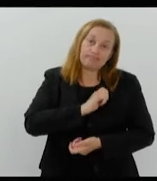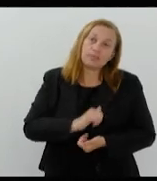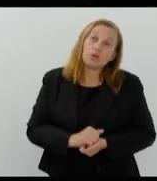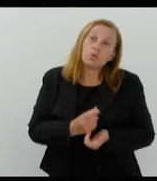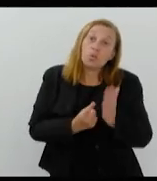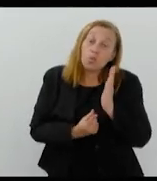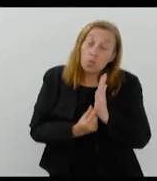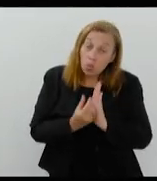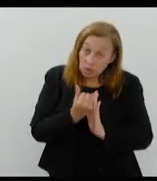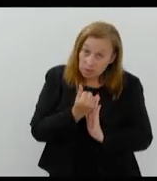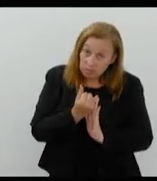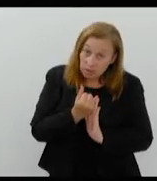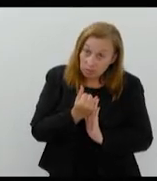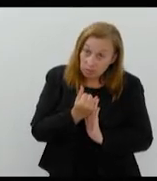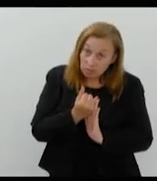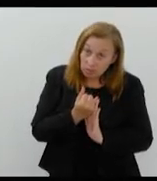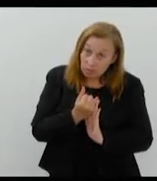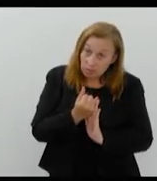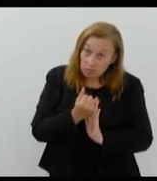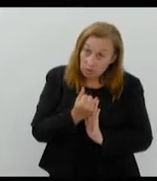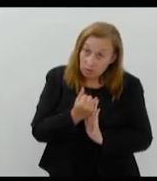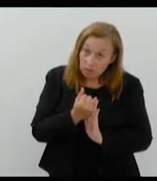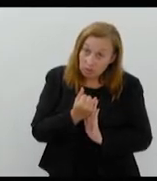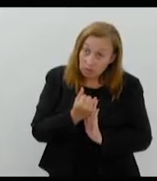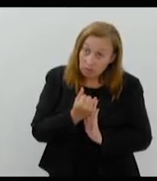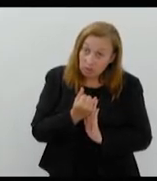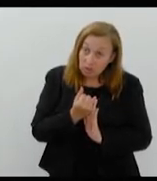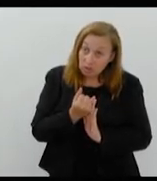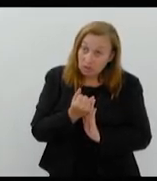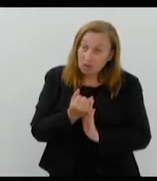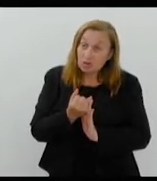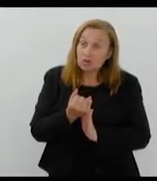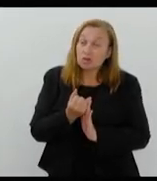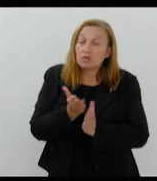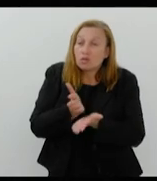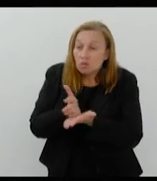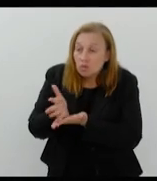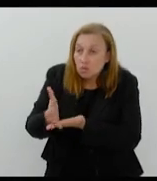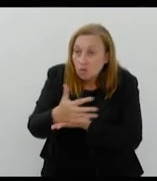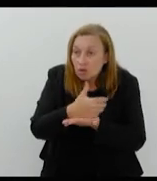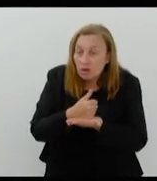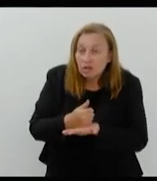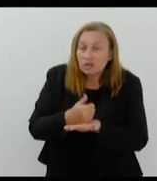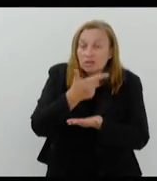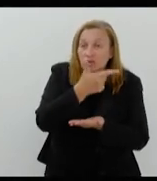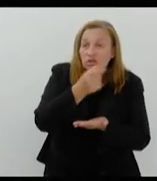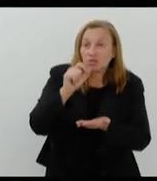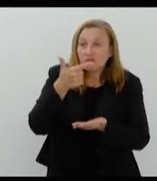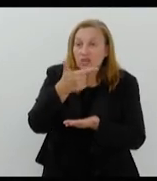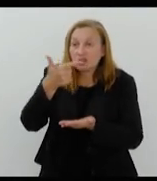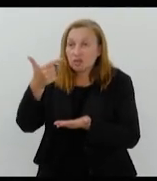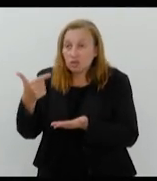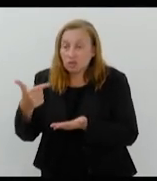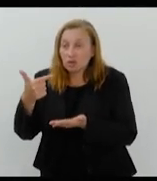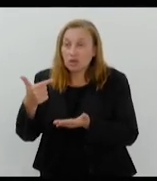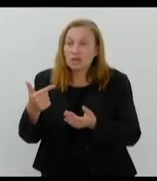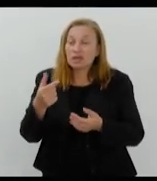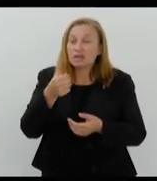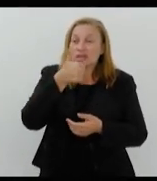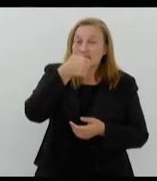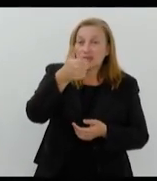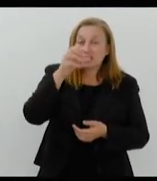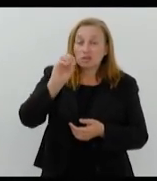orçamento de receita de 2022 são 107